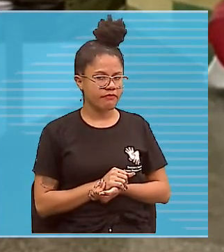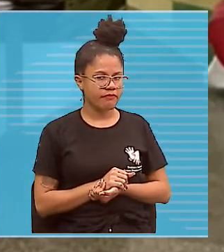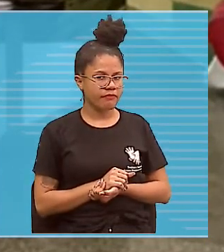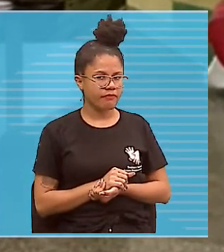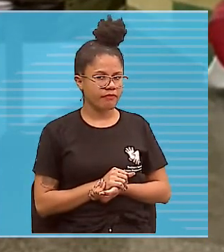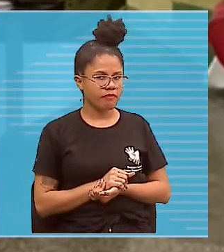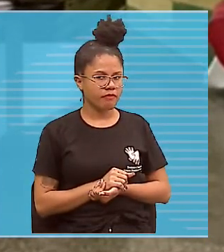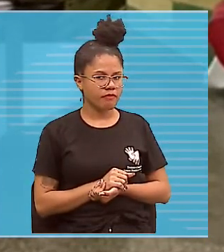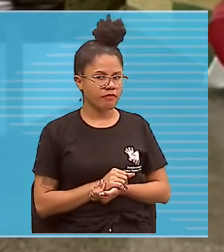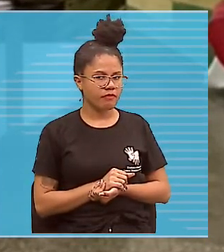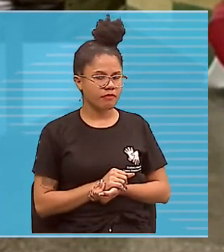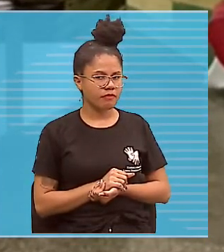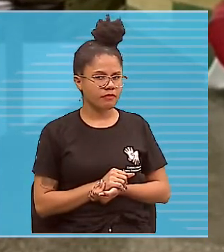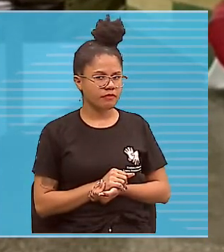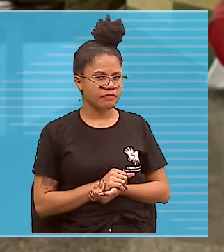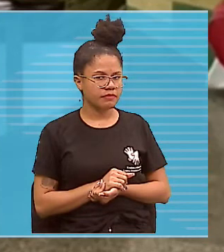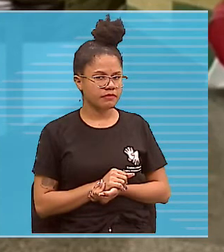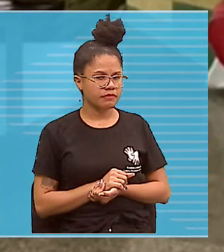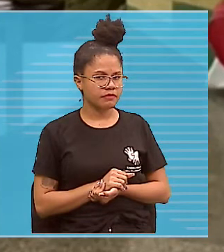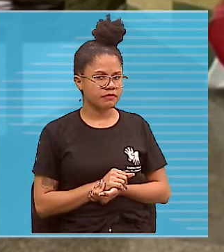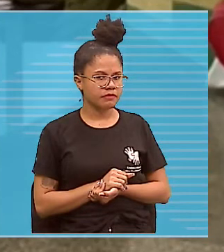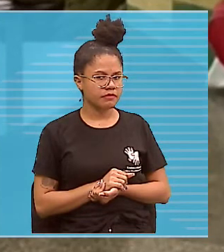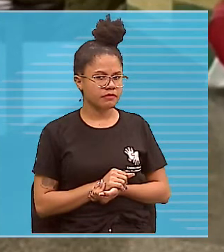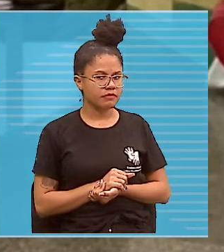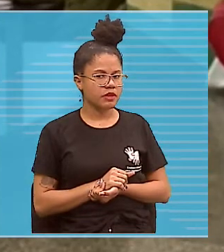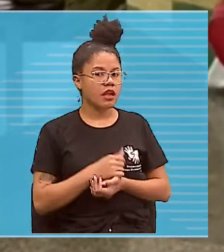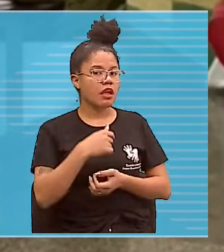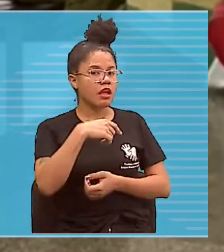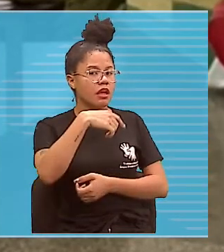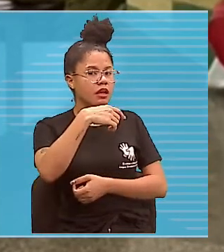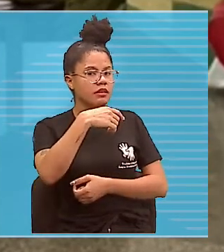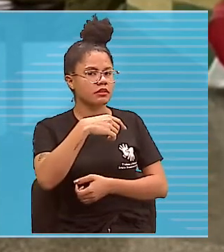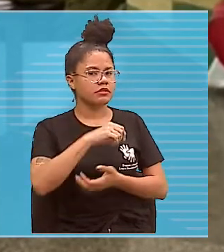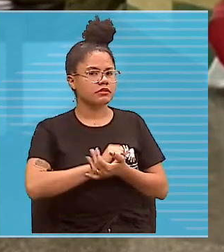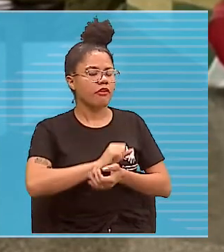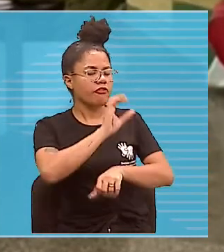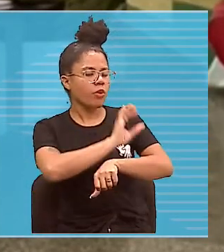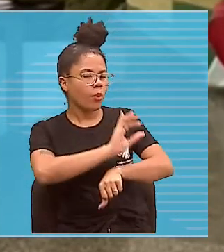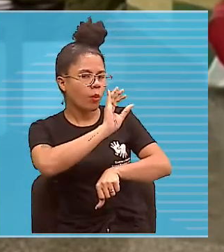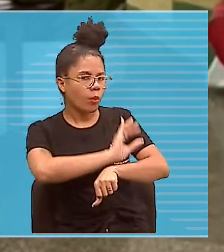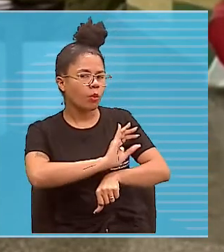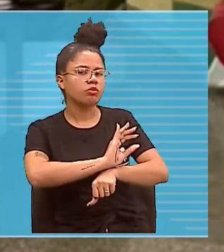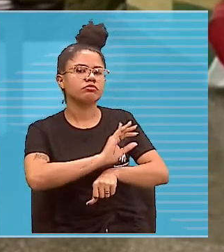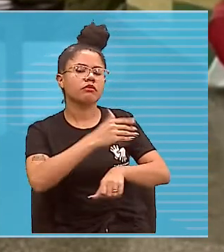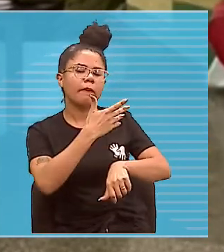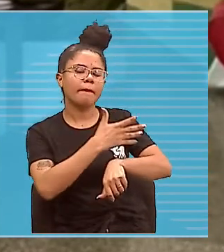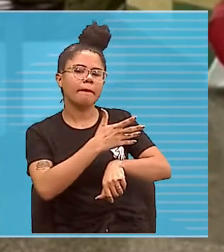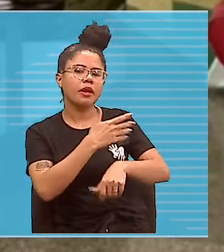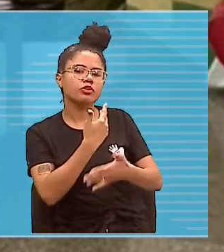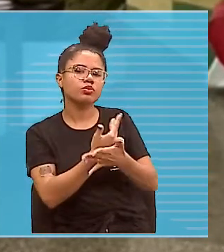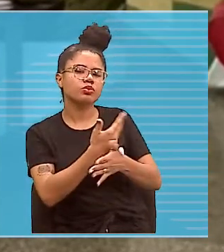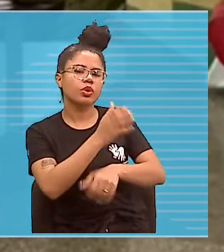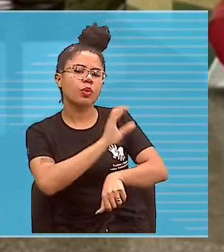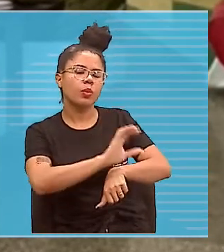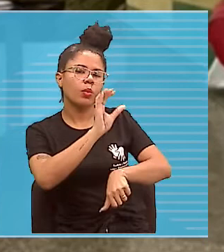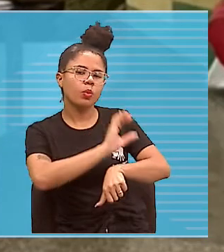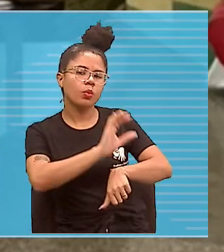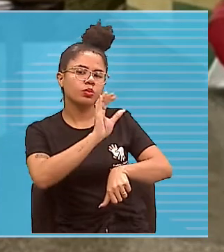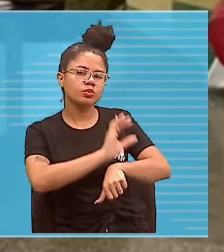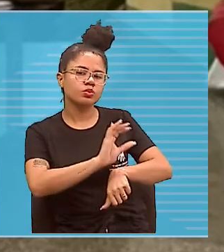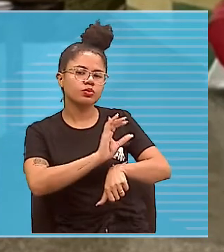no quinto para sexto módulo, e a gente começou em